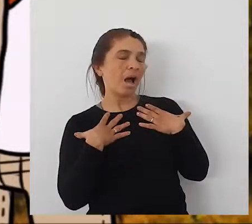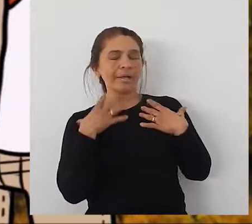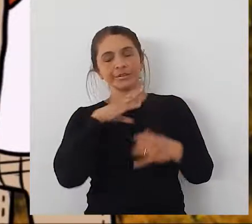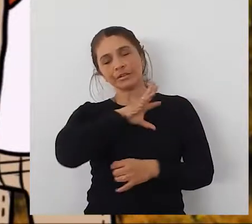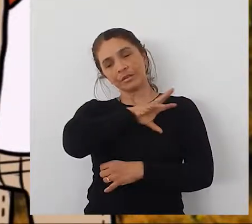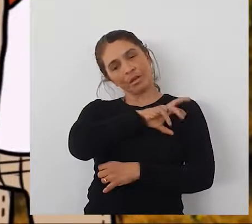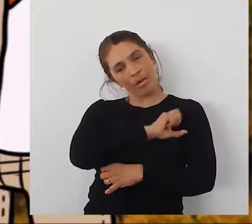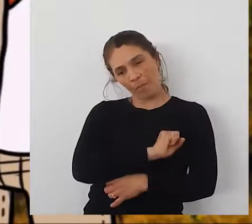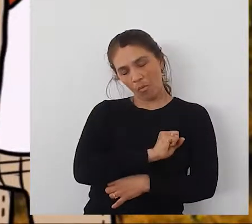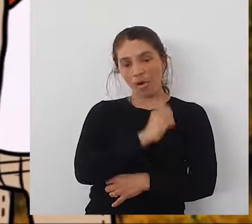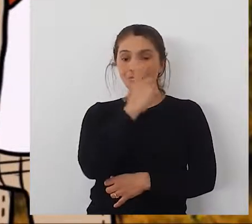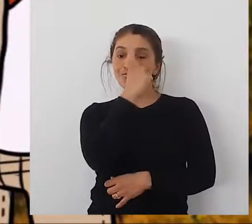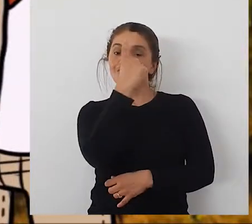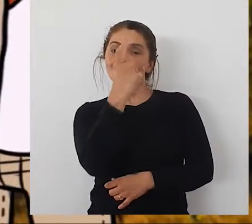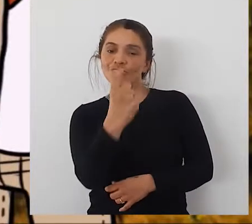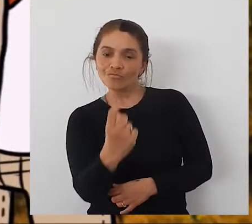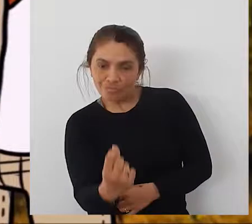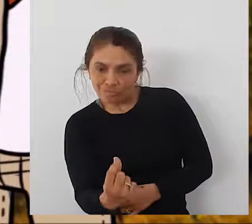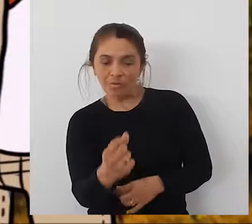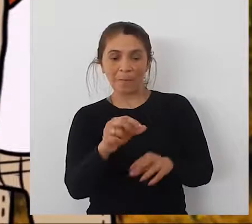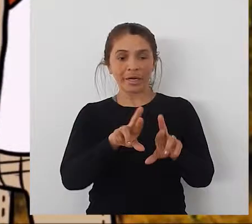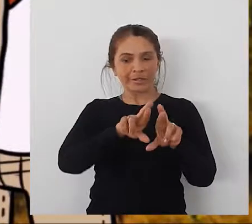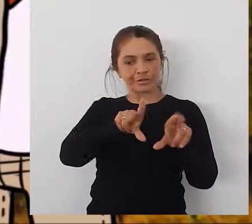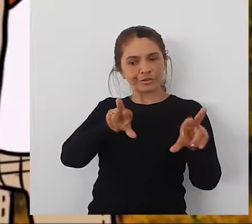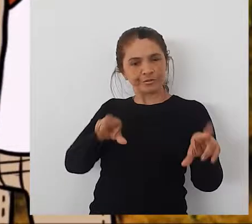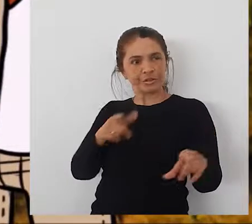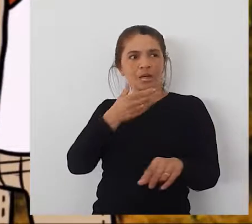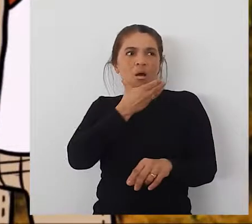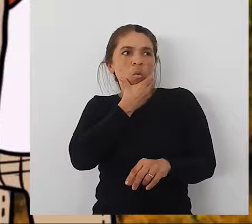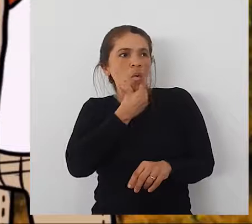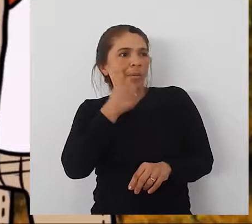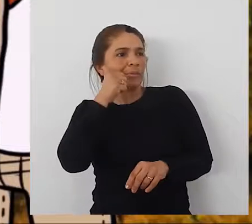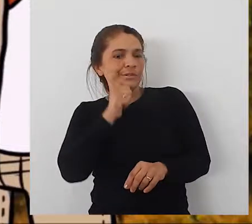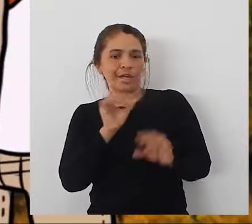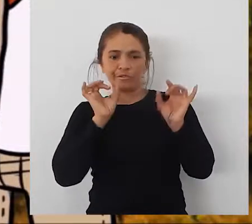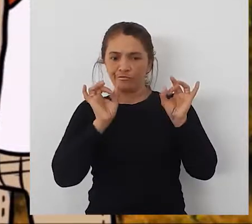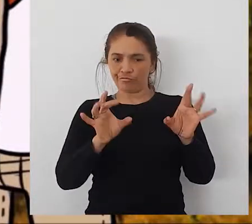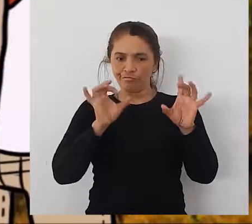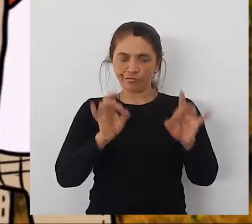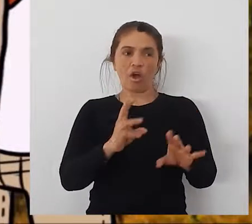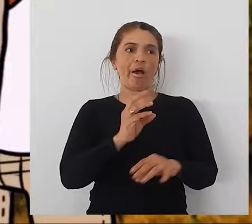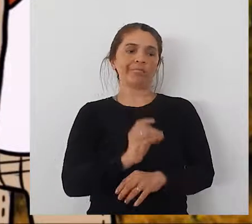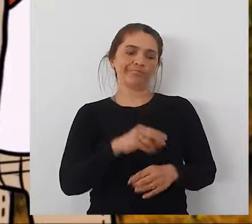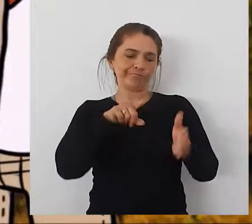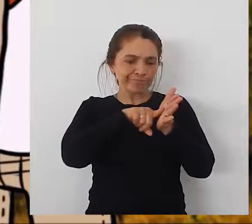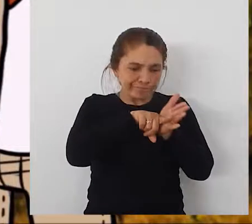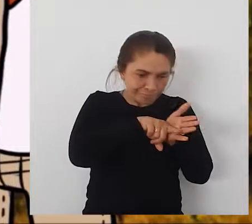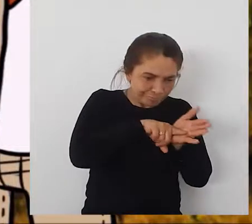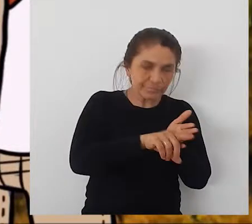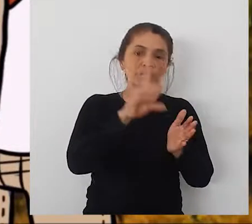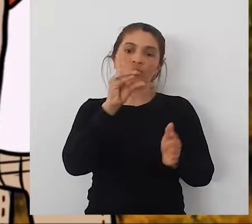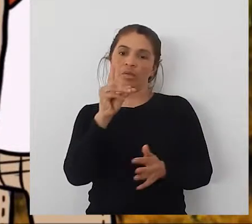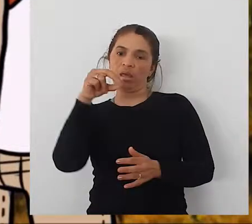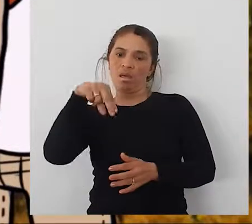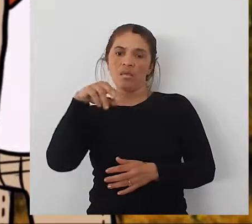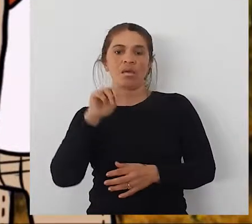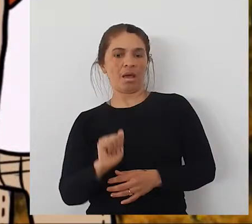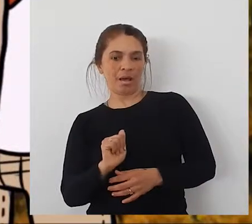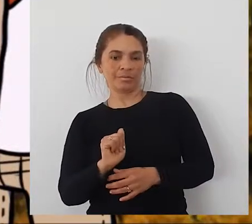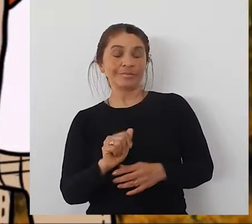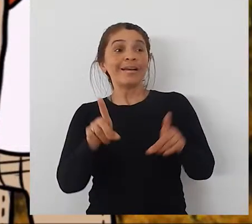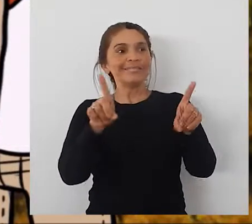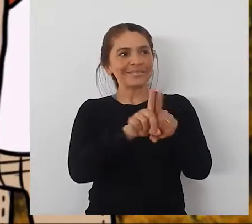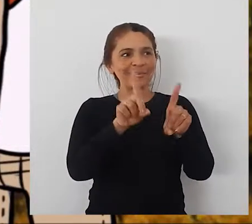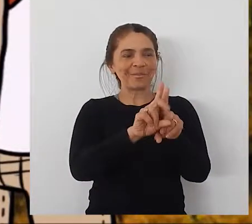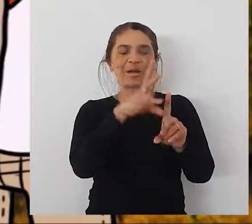Ai, gente, que amor! Para diferenciar o macho da fêmea? Só por análise do DNA.